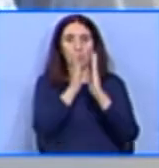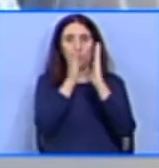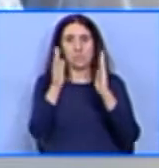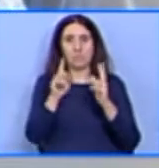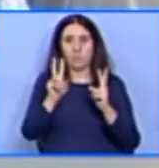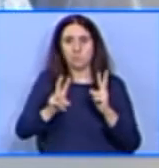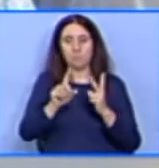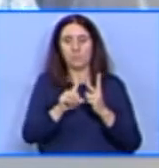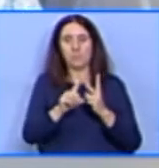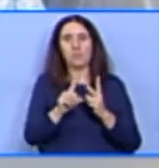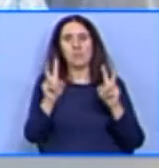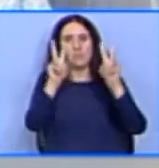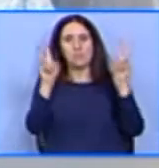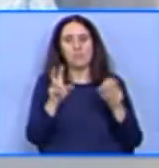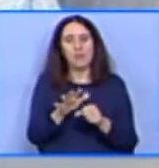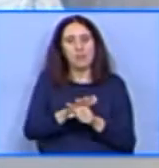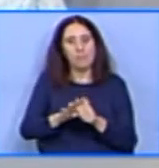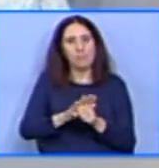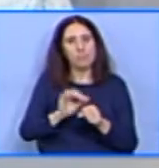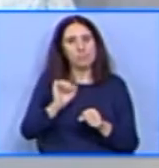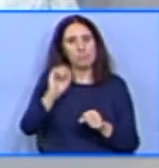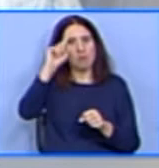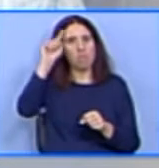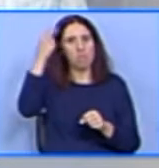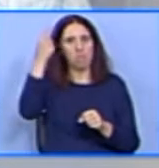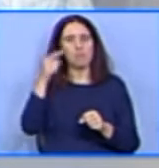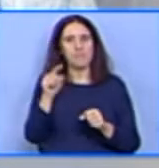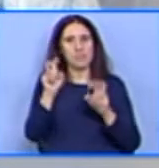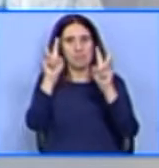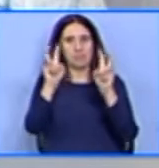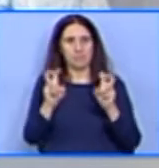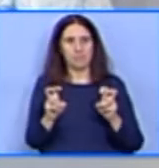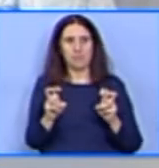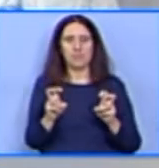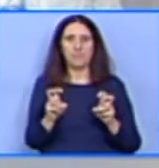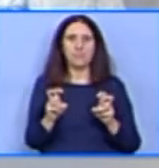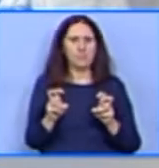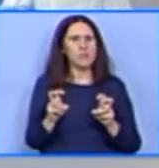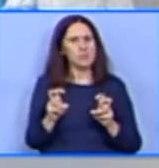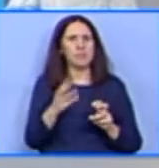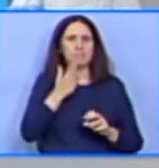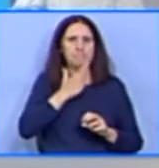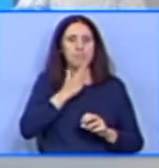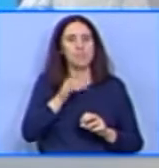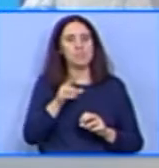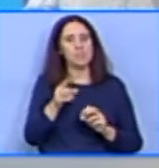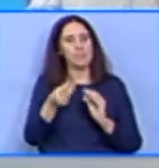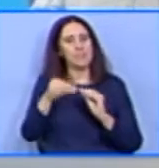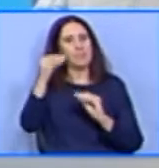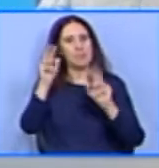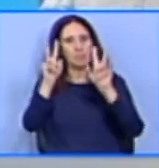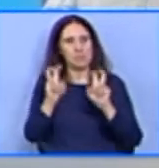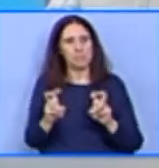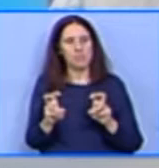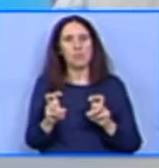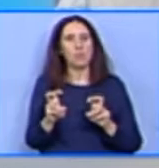chamada Campos do Saber, pega já numa temática e, de uma maneira também controlada, desenvolve já essa temática. Não